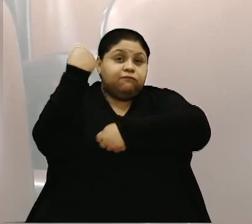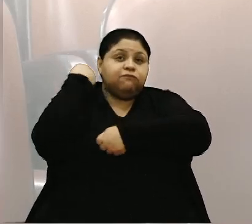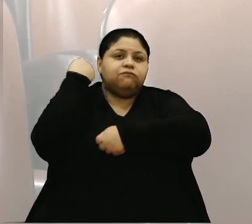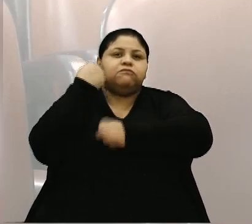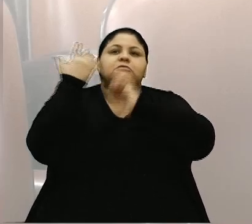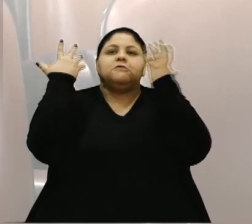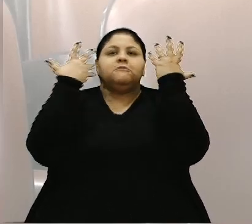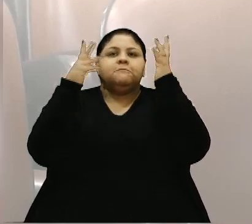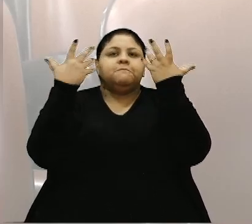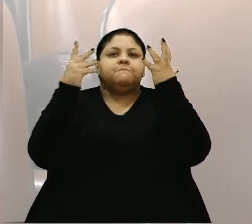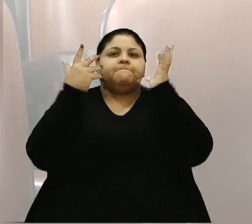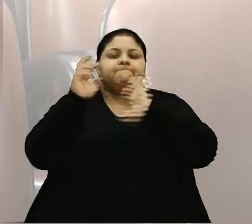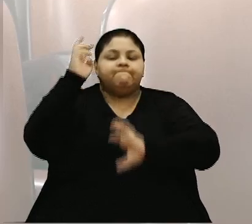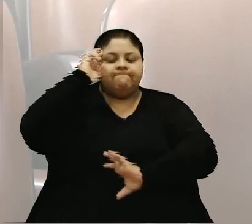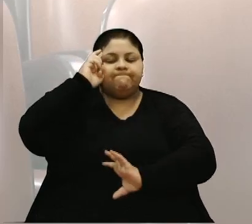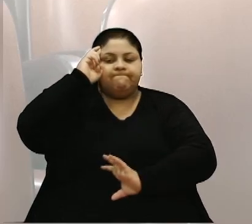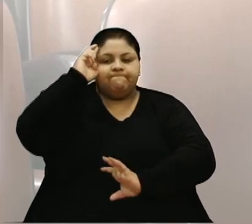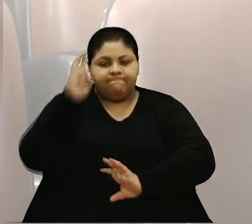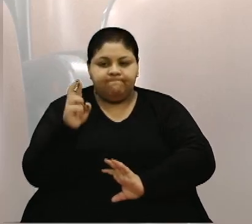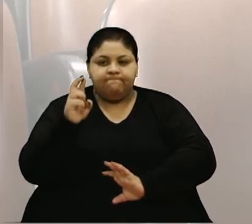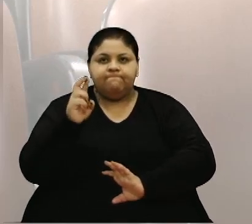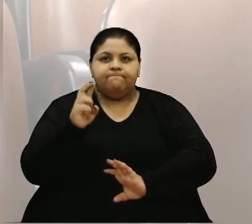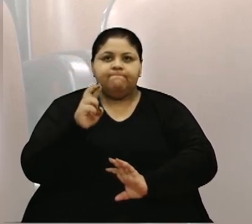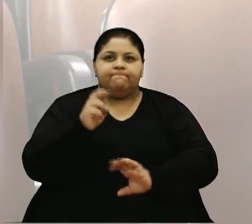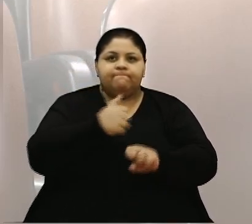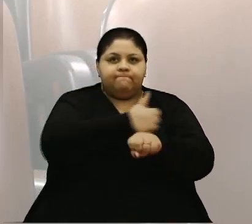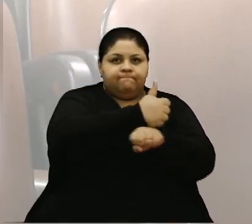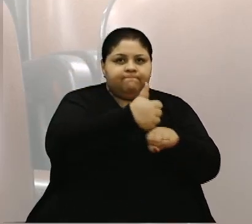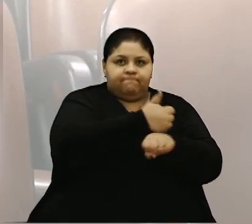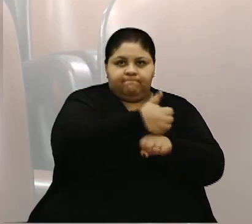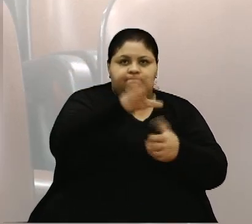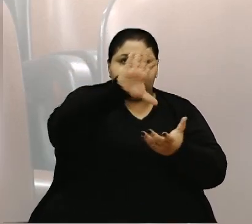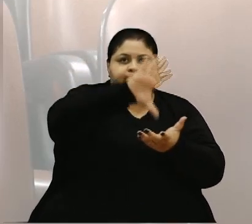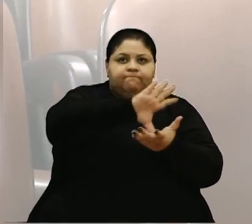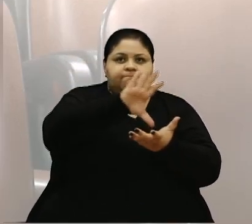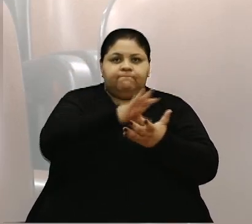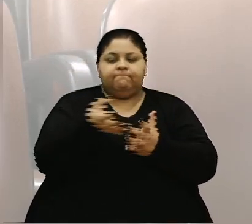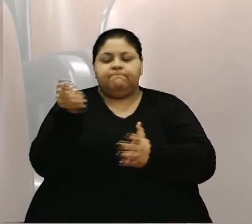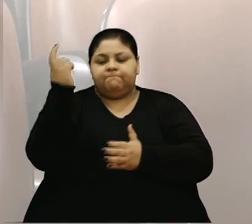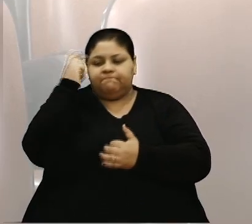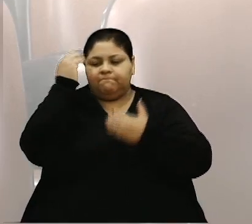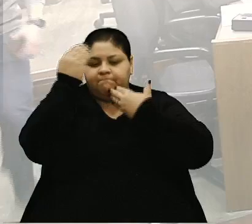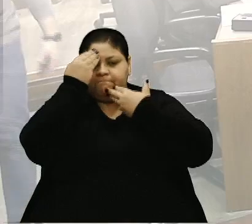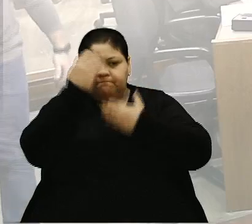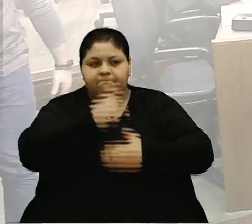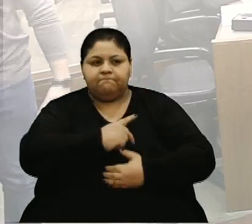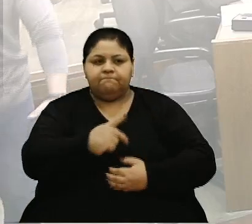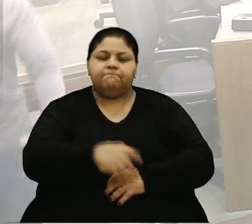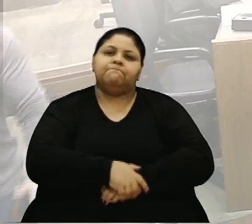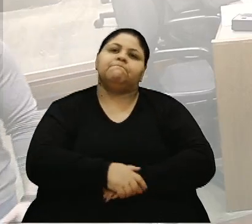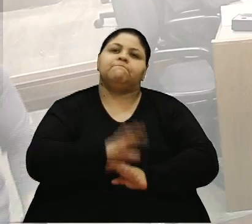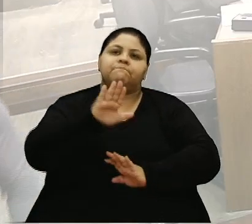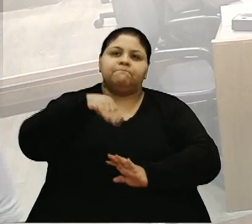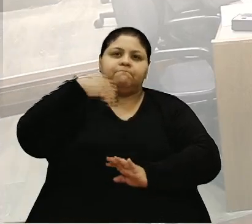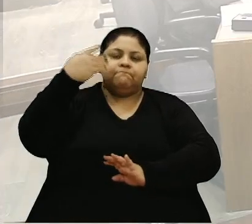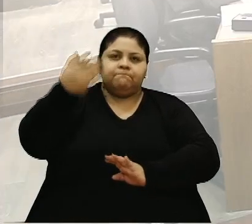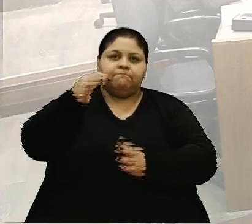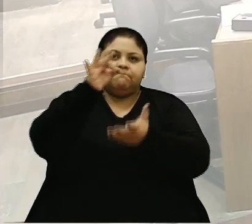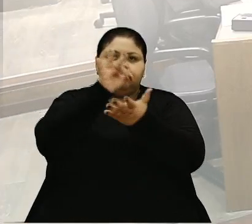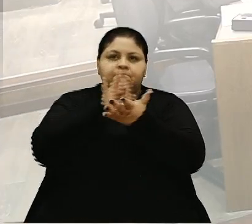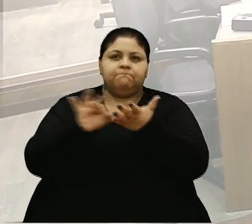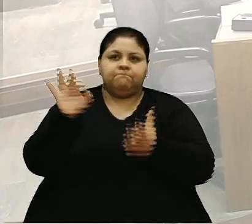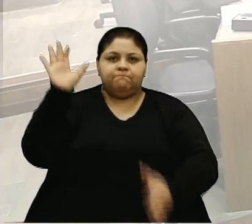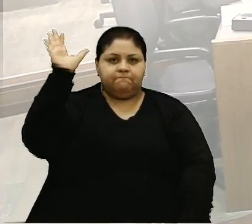Parabéns a toda a direção e todos os feirantes ali da Feira da Maesa Cultural. Obrigado, presidente. Obrigado. O próximo inscrito, vereador